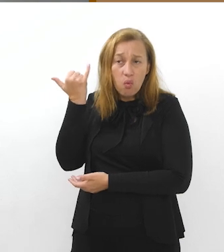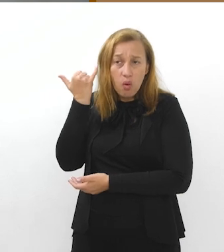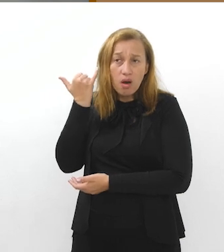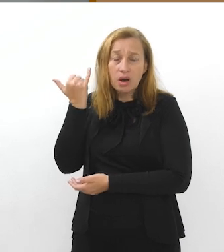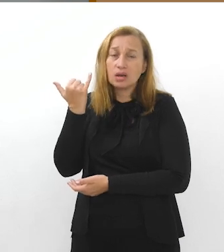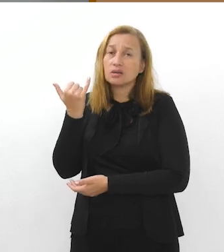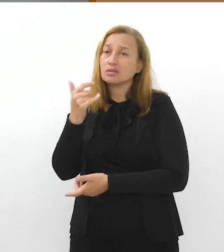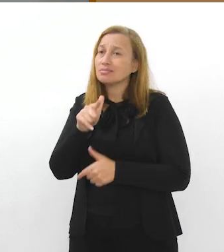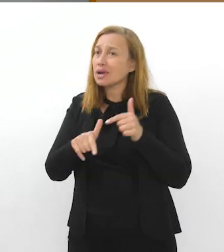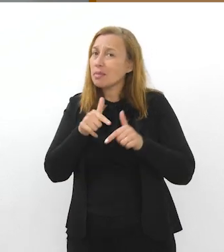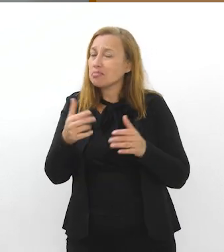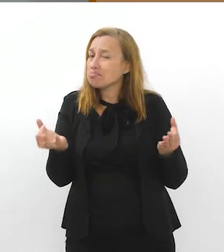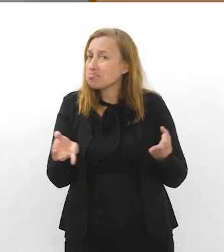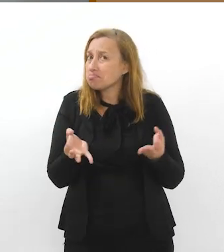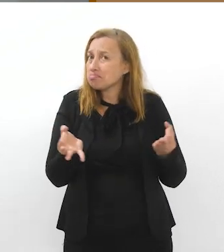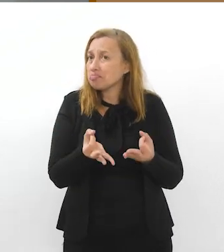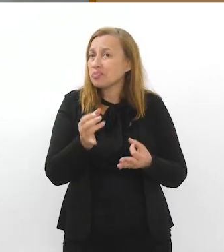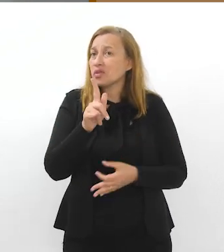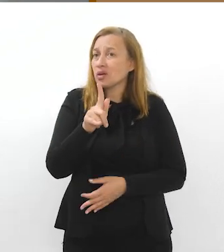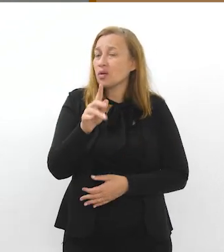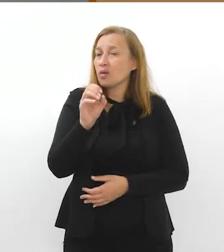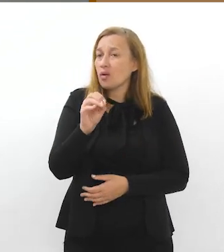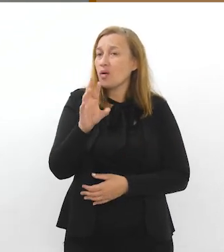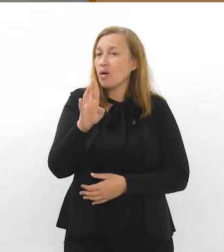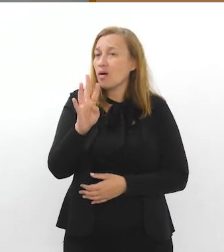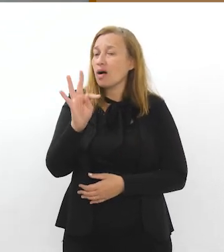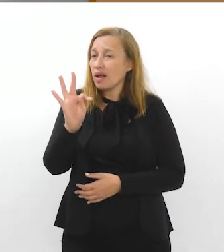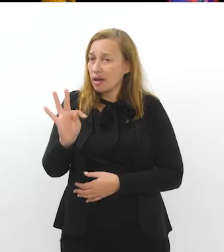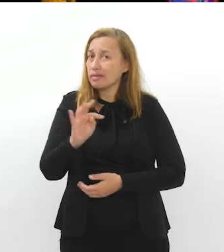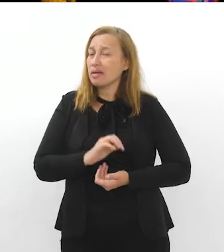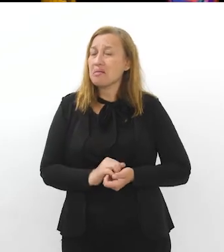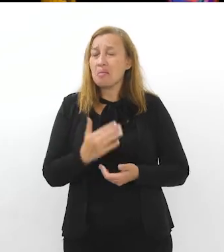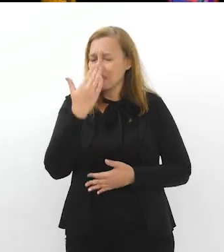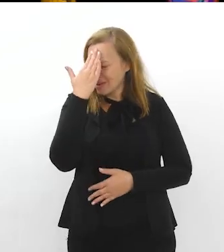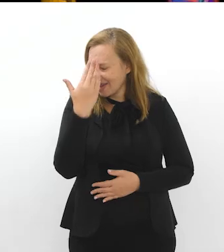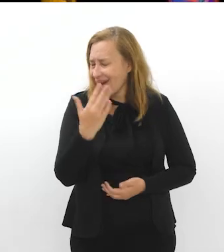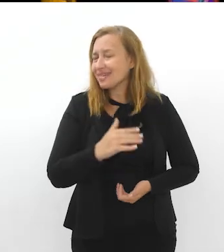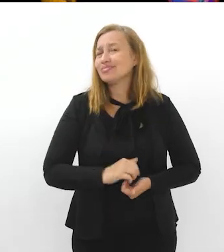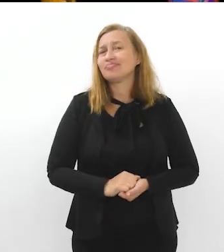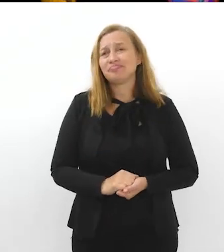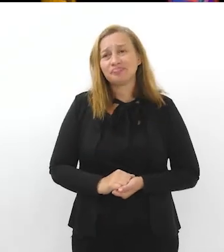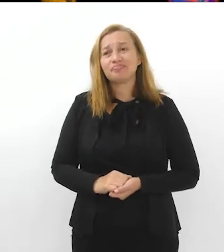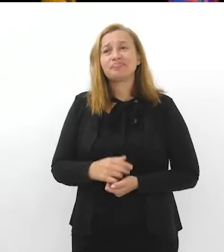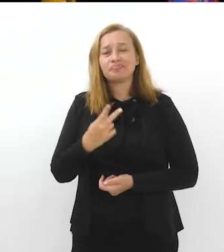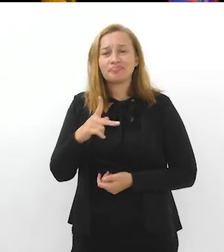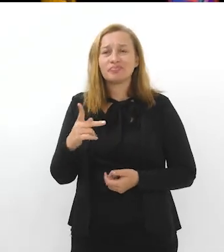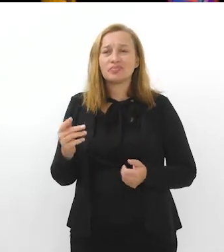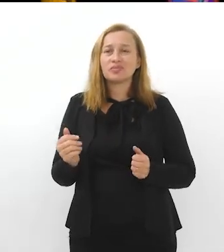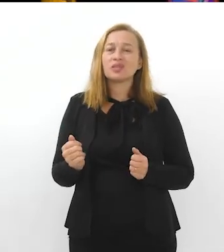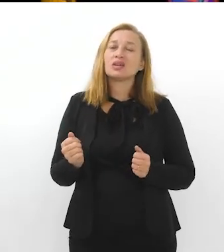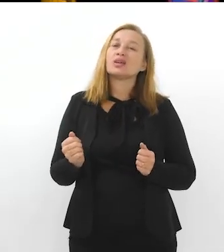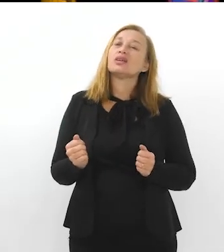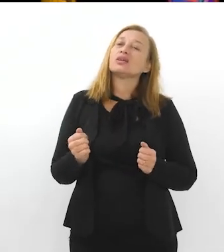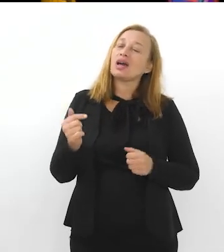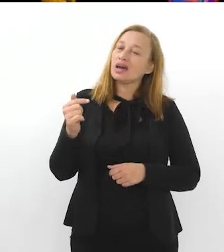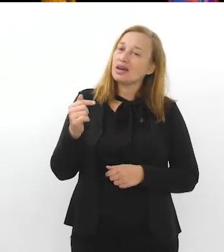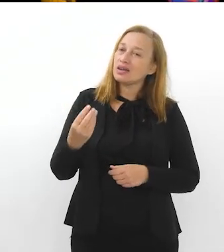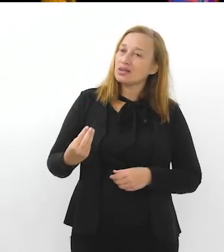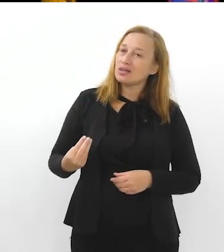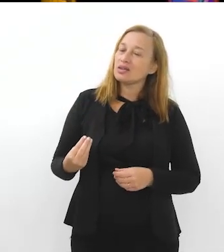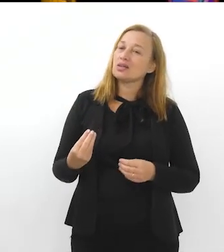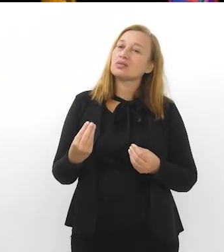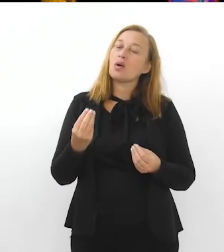aqui mesmo. Toda a equipe que está assistindo a gravação está aqui falando aqui no meu ouvido. Que